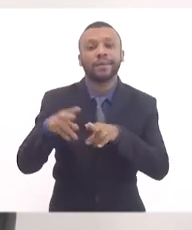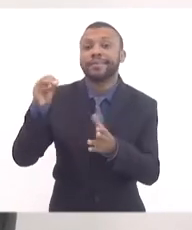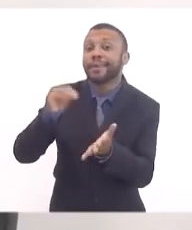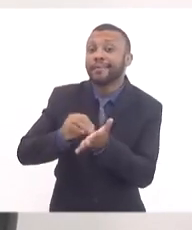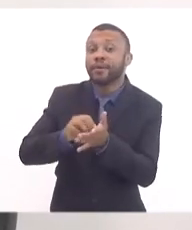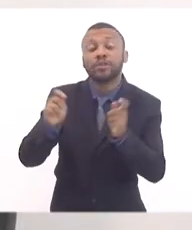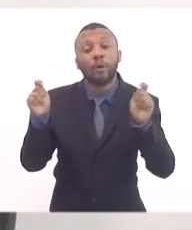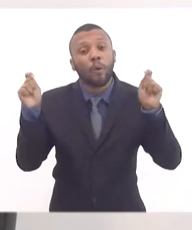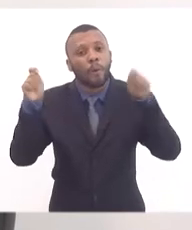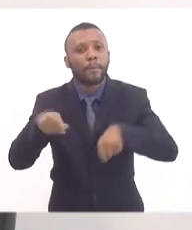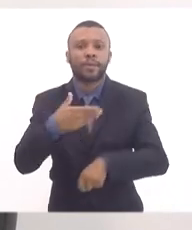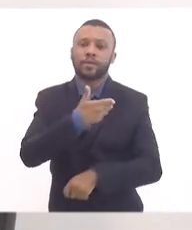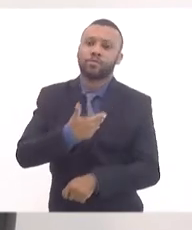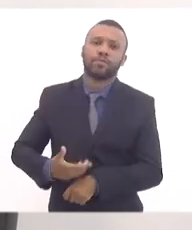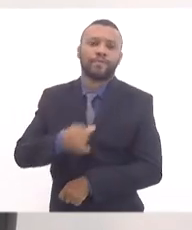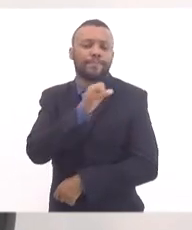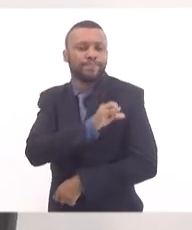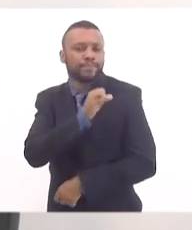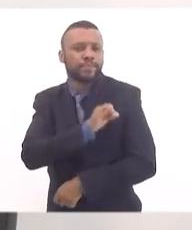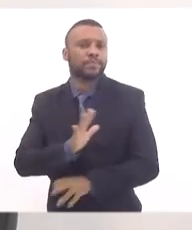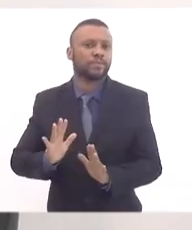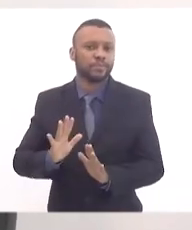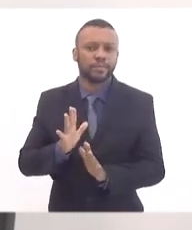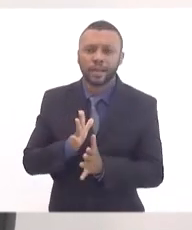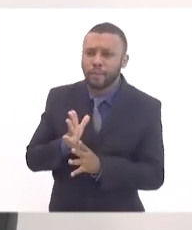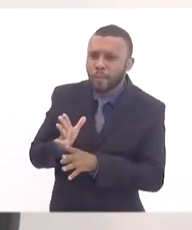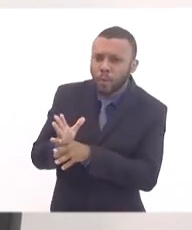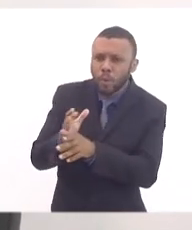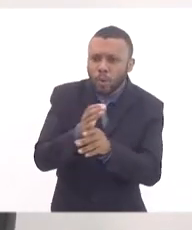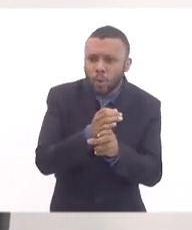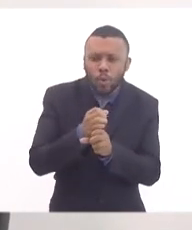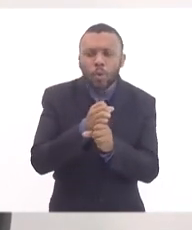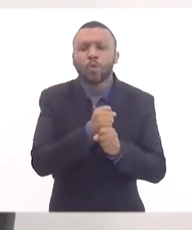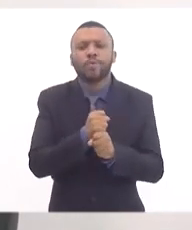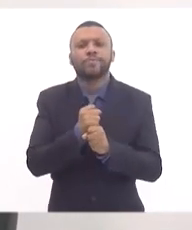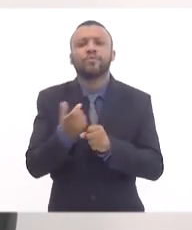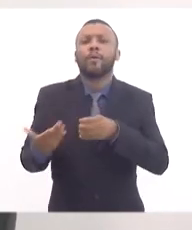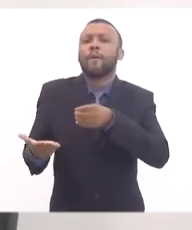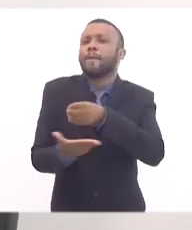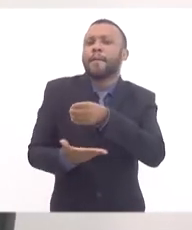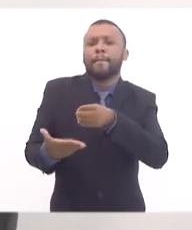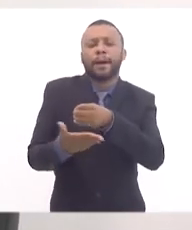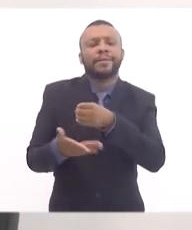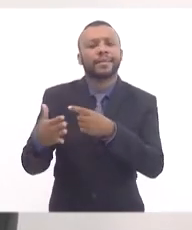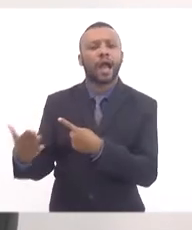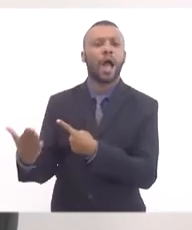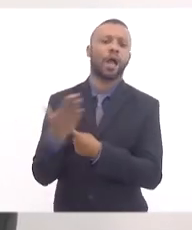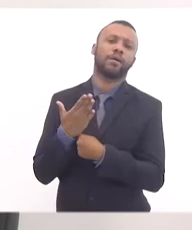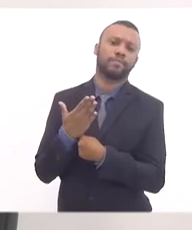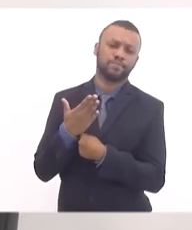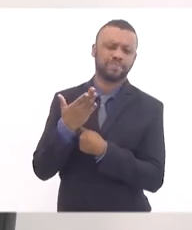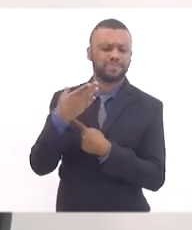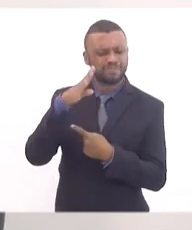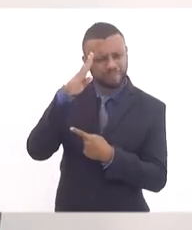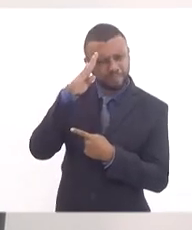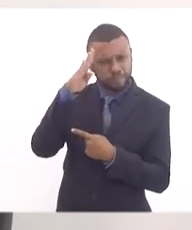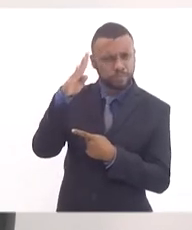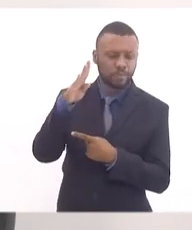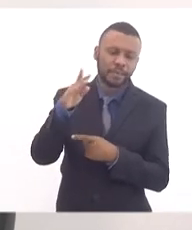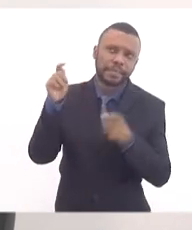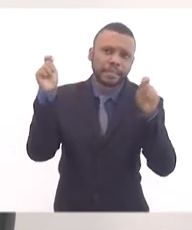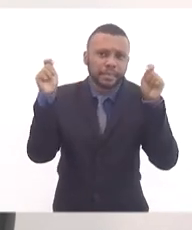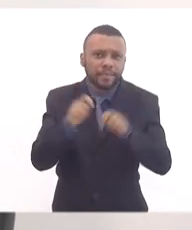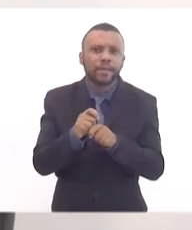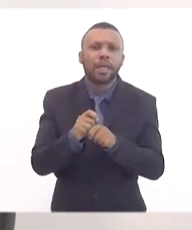do Estado em arrecadar é de uma base contributiva maior que é o que deveria ser